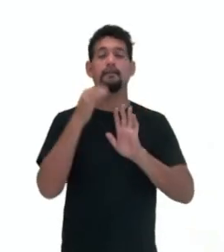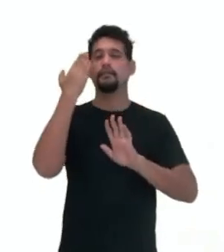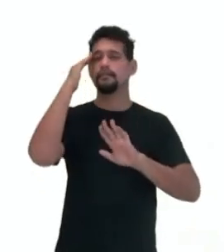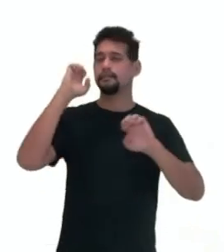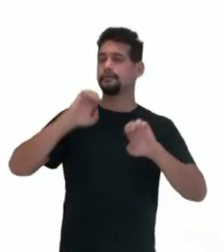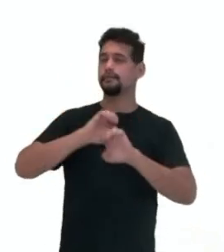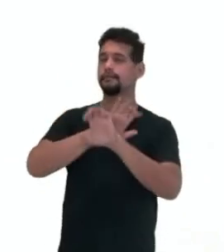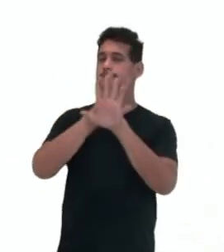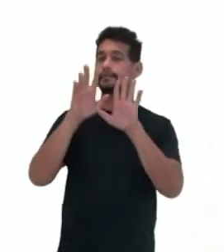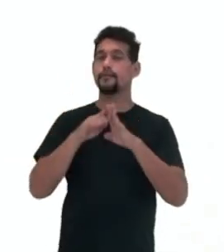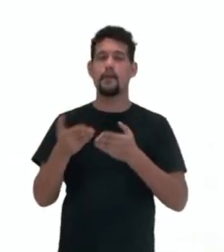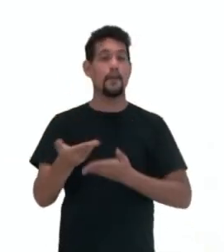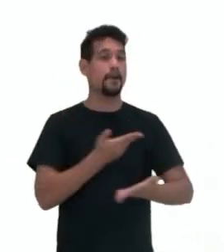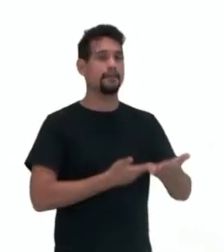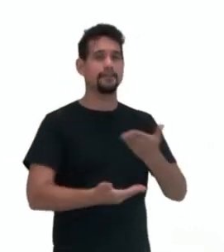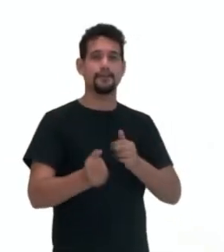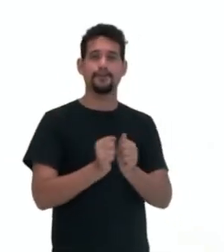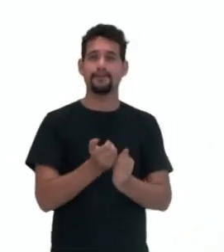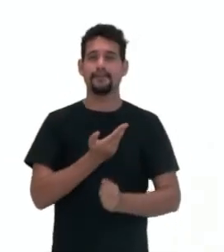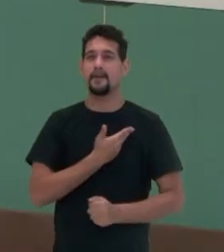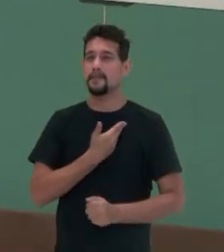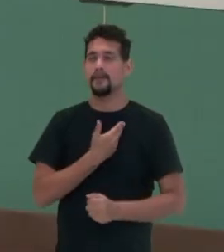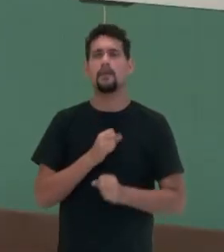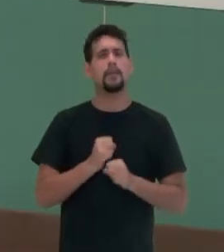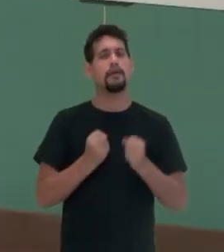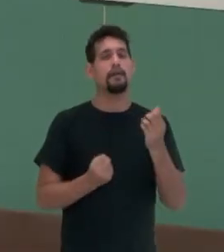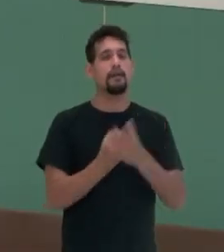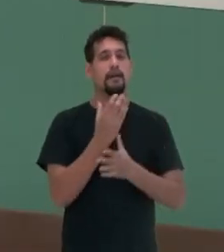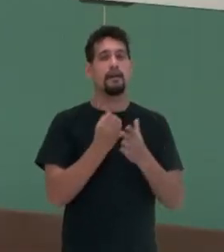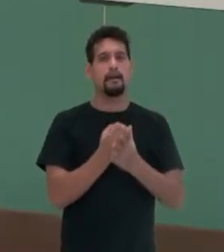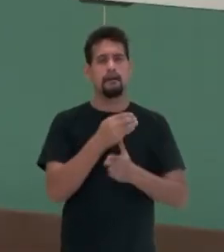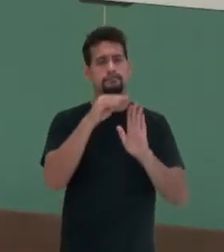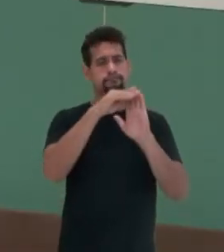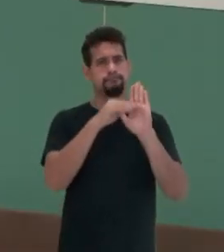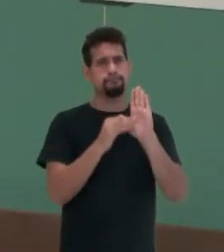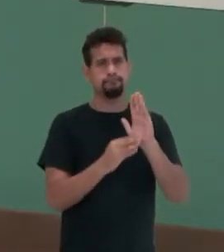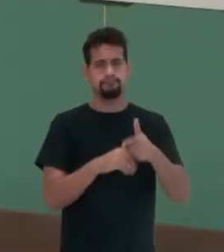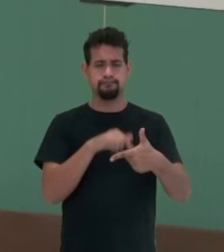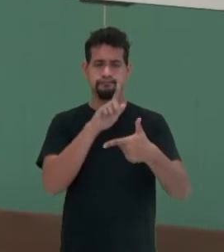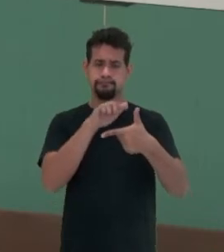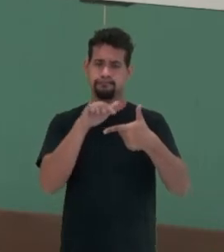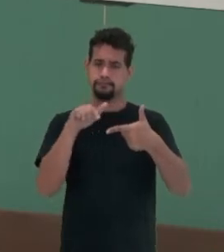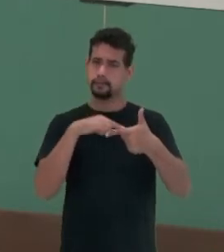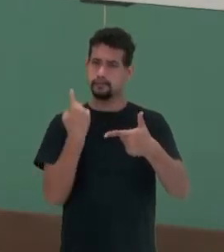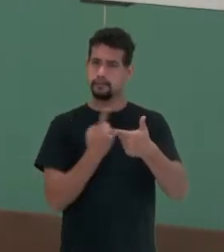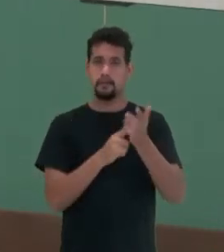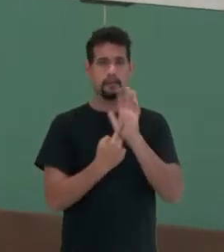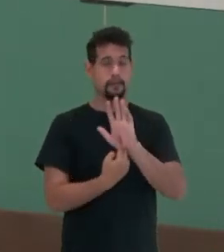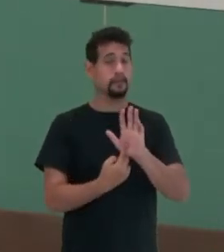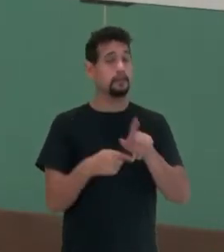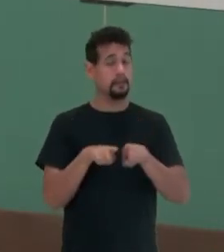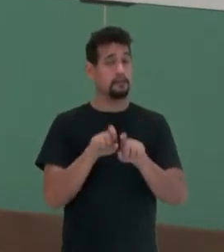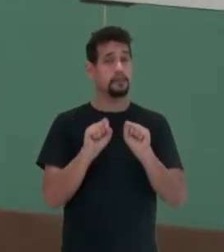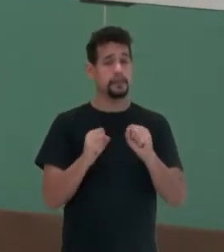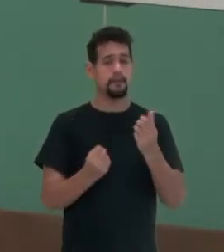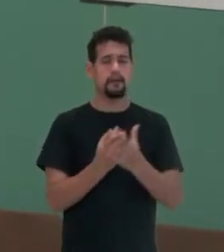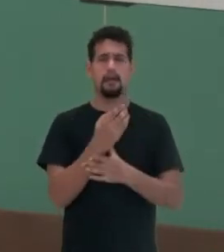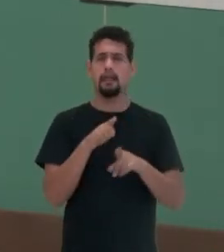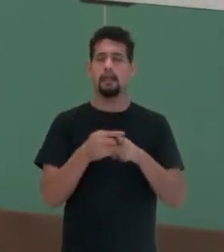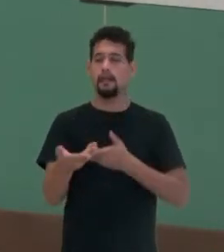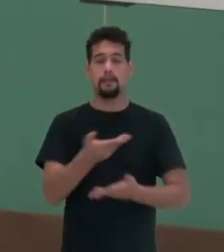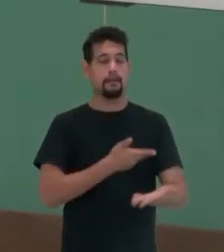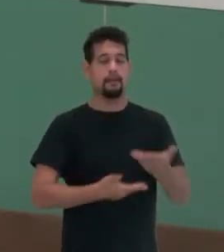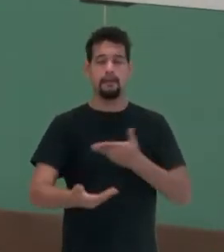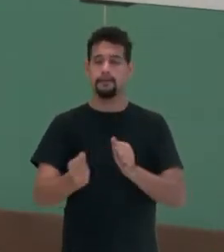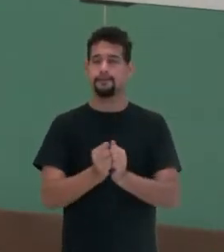sobre o jiu-jitsu. Compartilhe com os seus colegas. Então, você pode criar um infográfico através dessa dica aqui nossa, para você